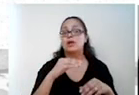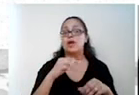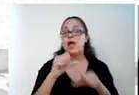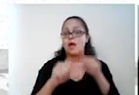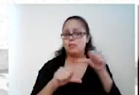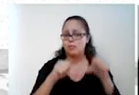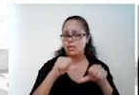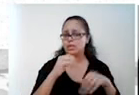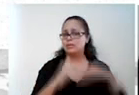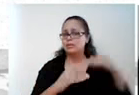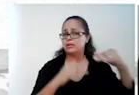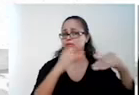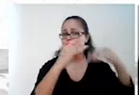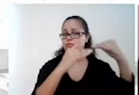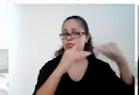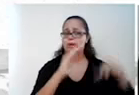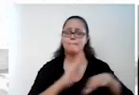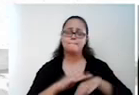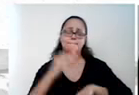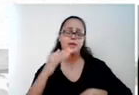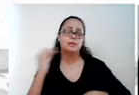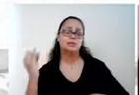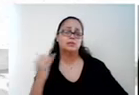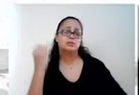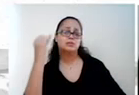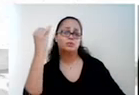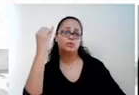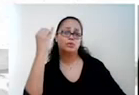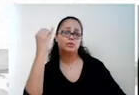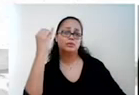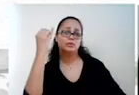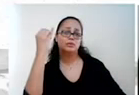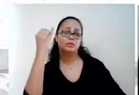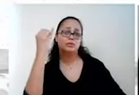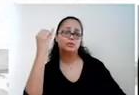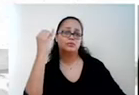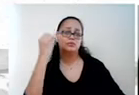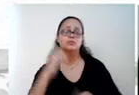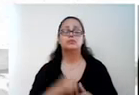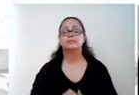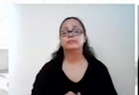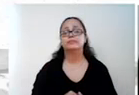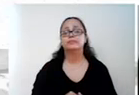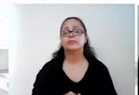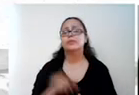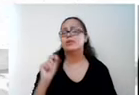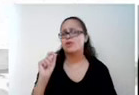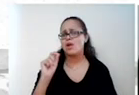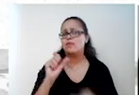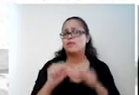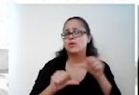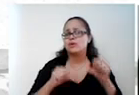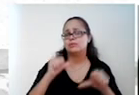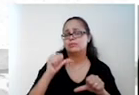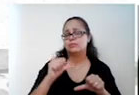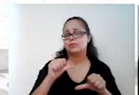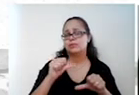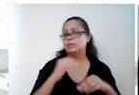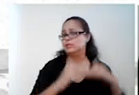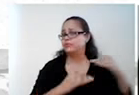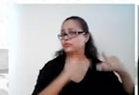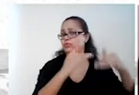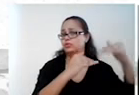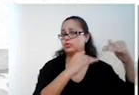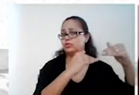mais relevante, mais importante, ao ponto de dar origem à primeira planta, que é a briófita. E qual foi essa mudança evolutiva? Bom,